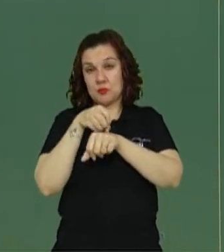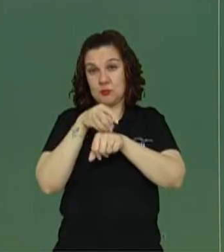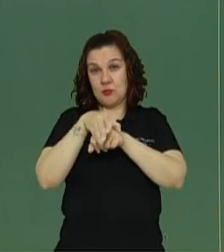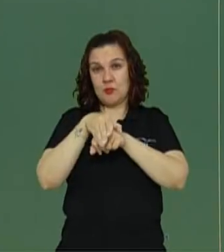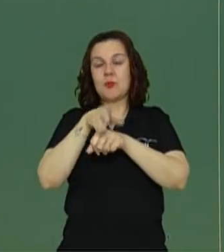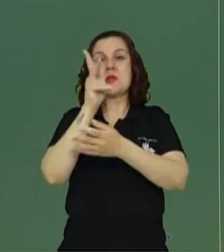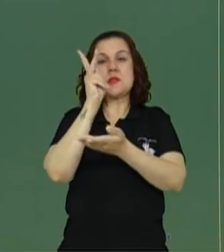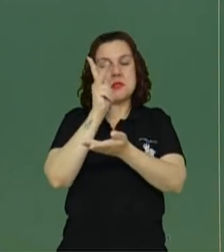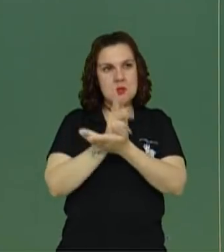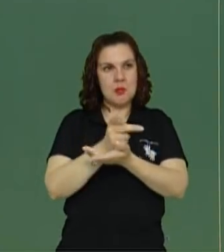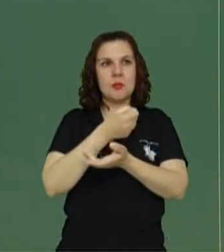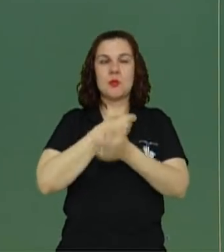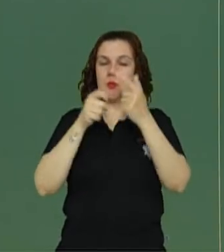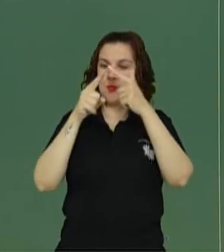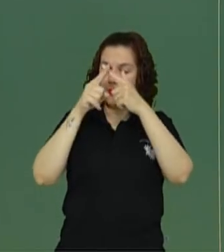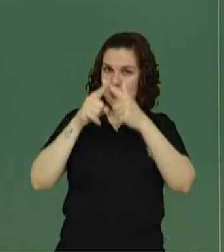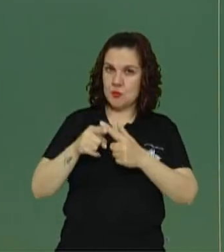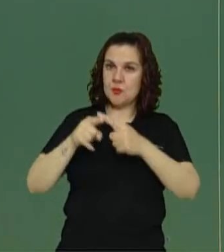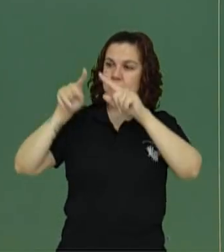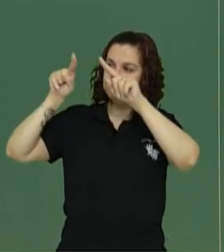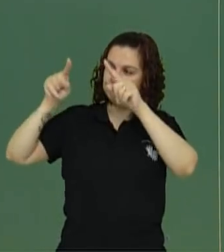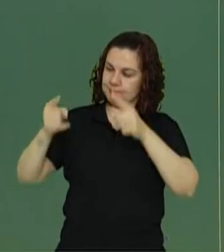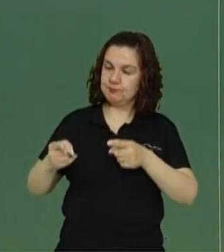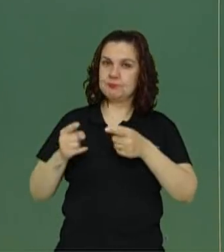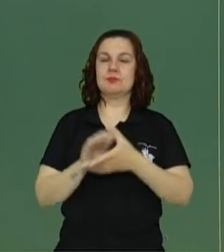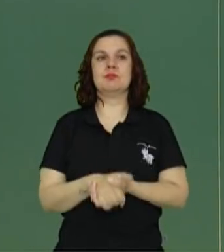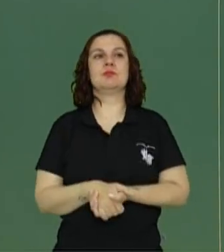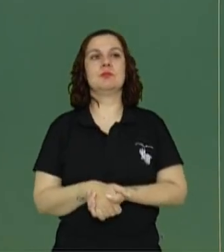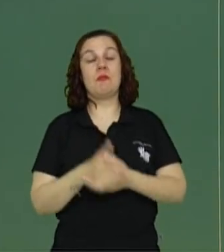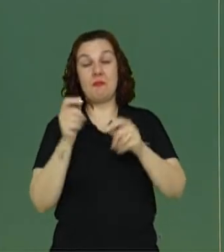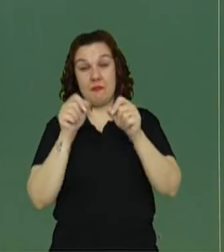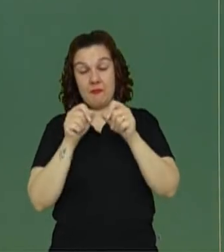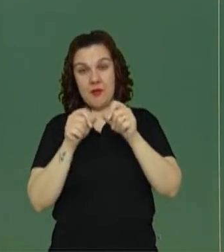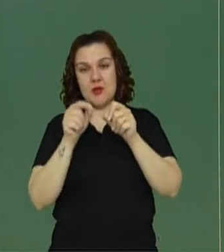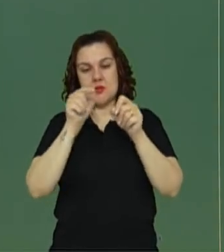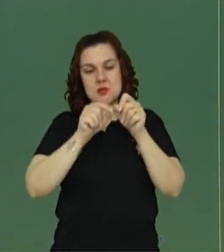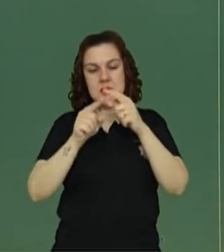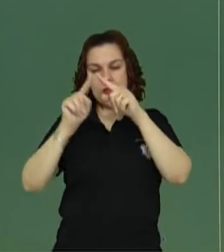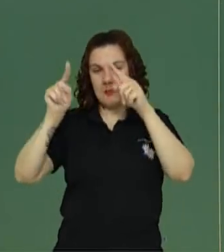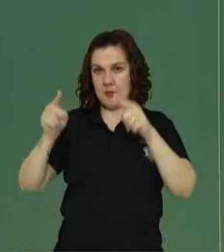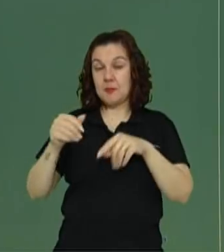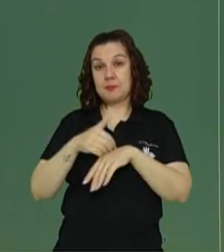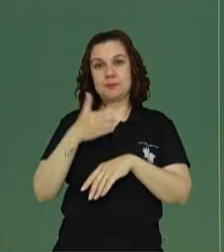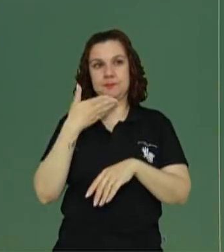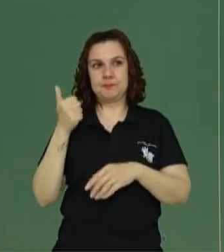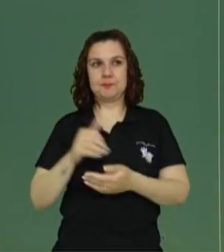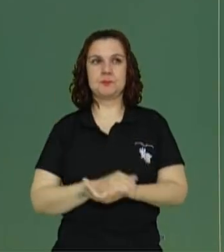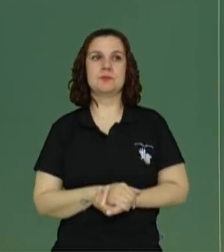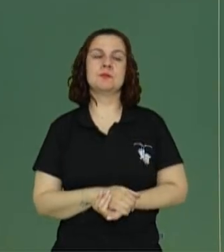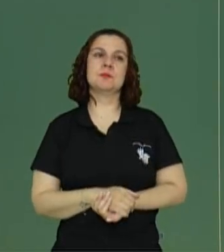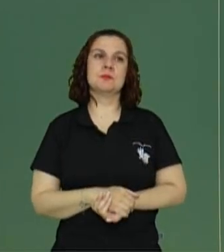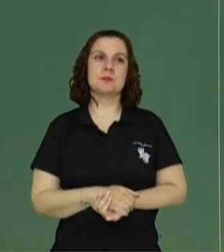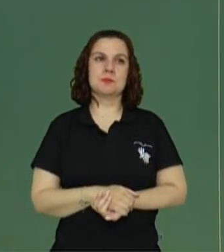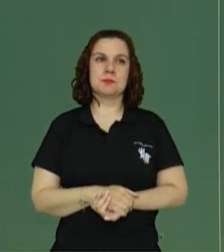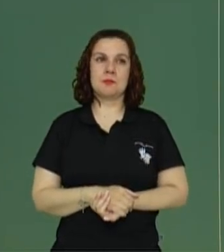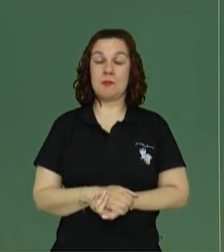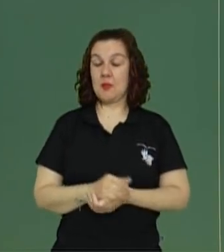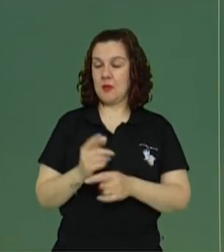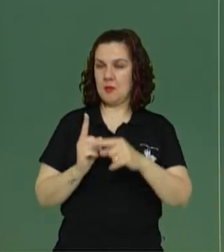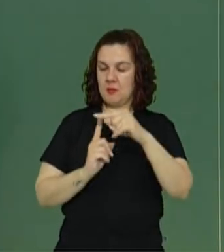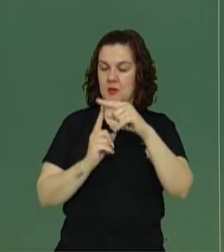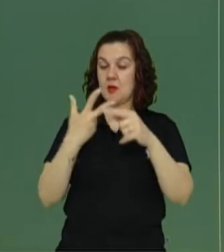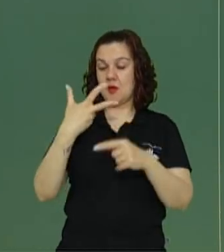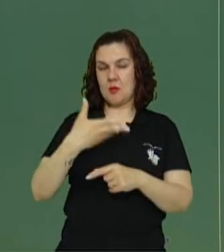você, quando tem que multiplicar assim mais de um termo, utilize parênteses ali. Então, eu fico com 3x,